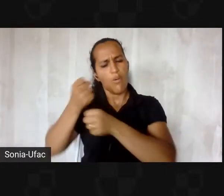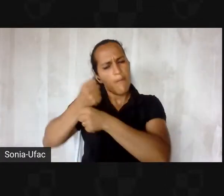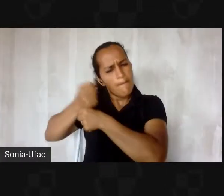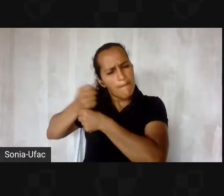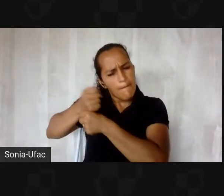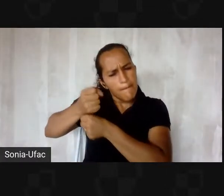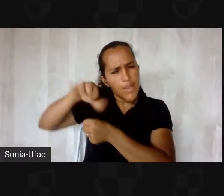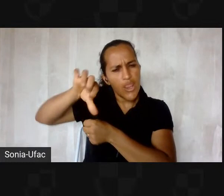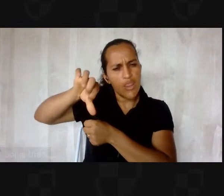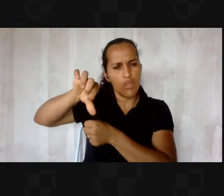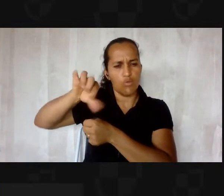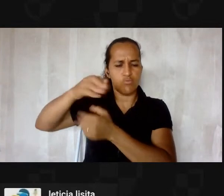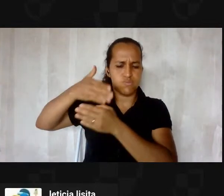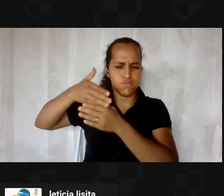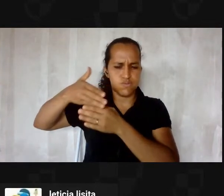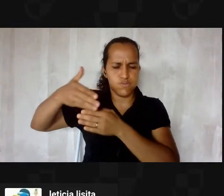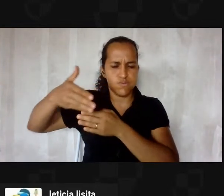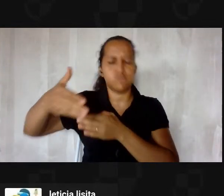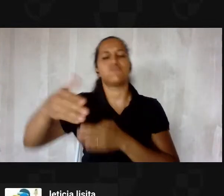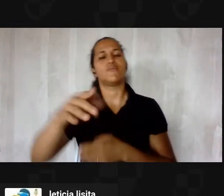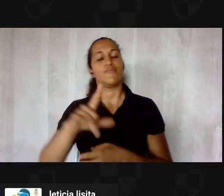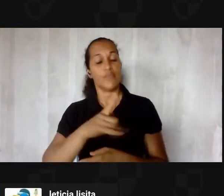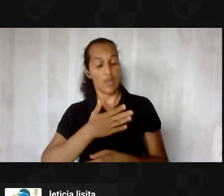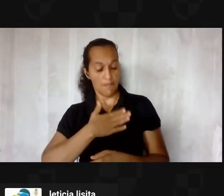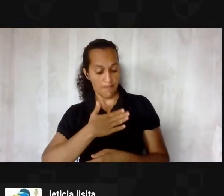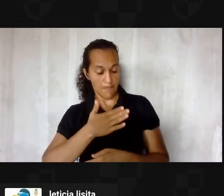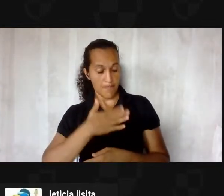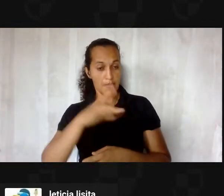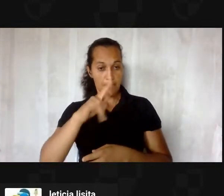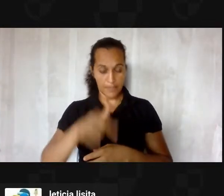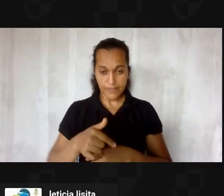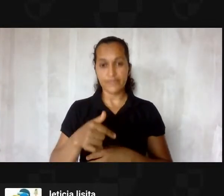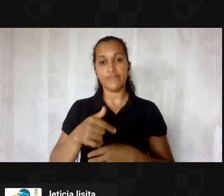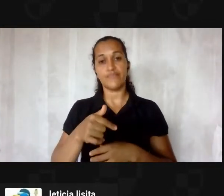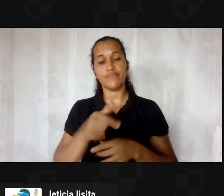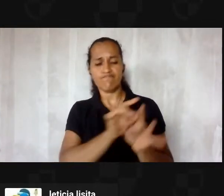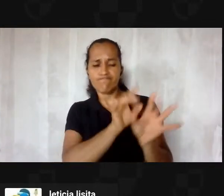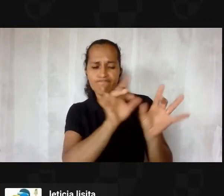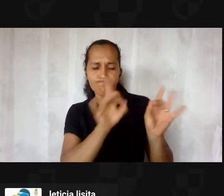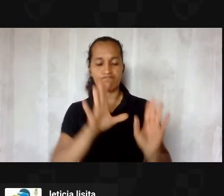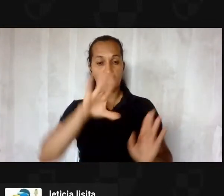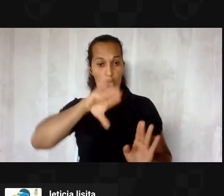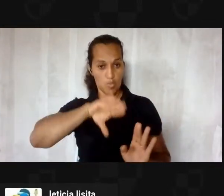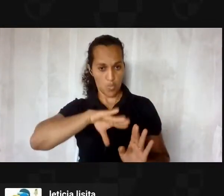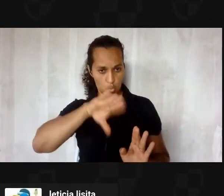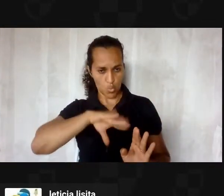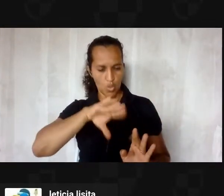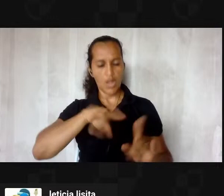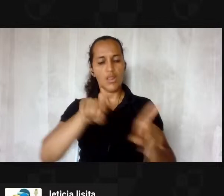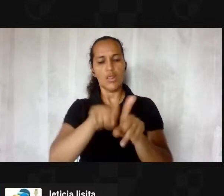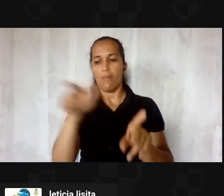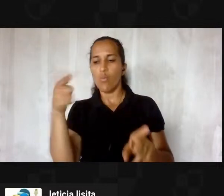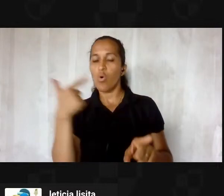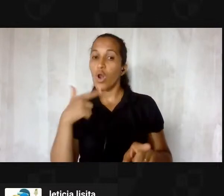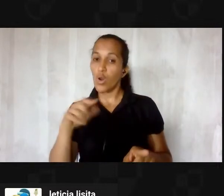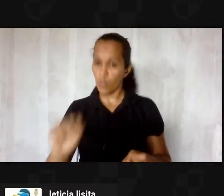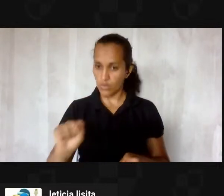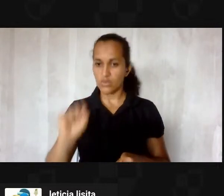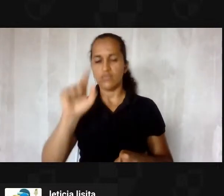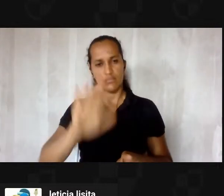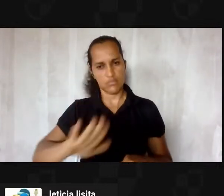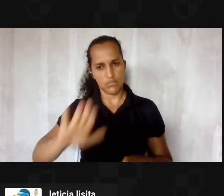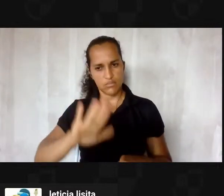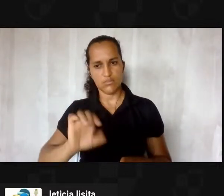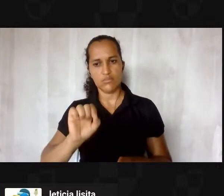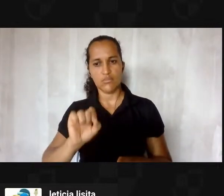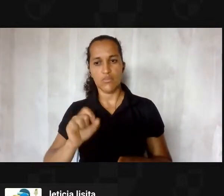nove anos. Cursei a minha especialização na UFAC em língua portuguesa e outra em linguística. E pude